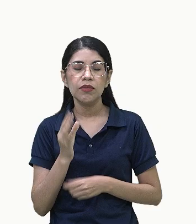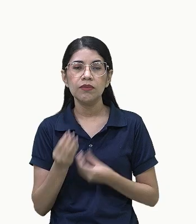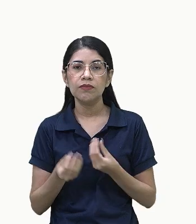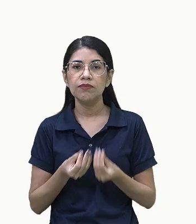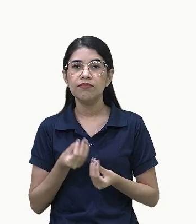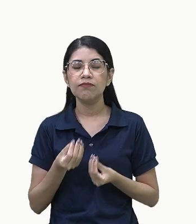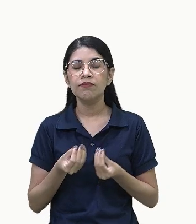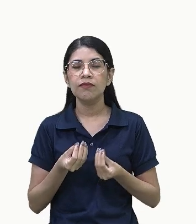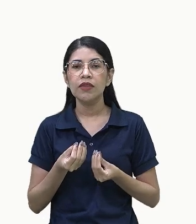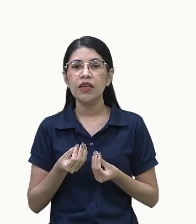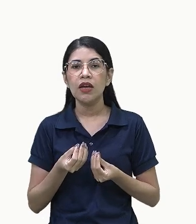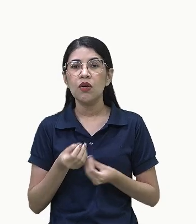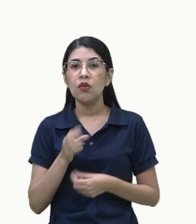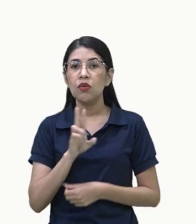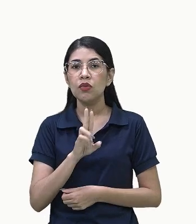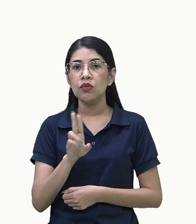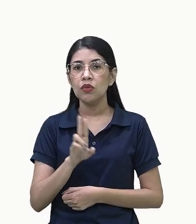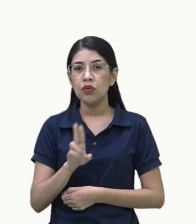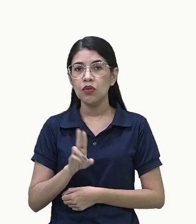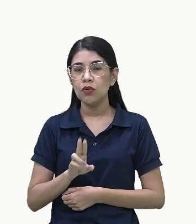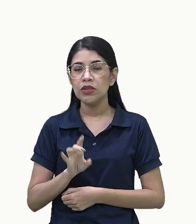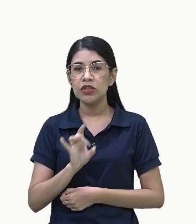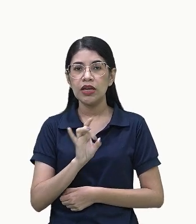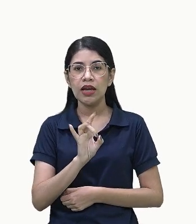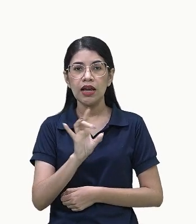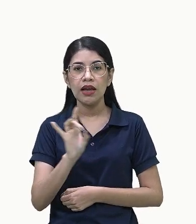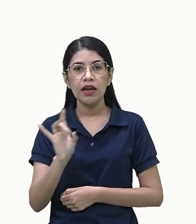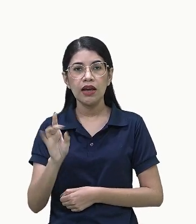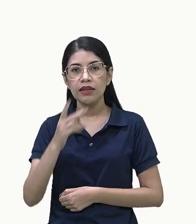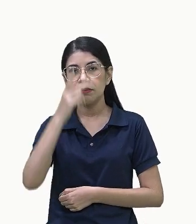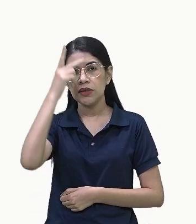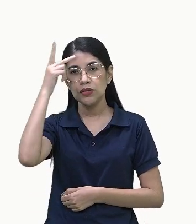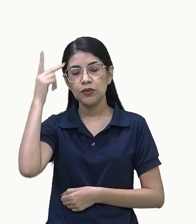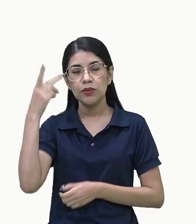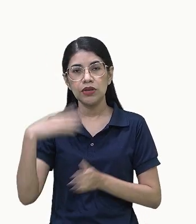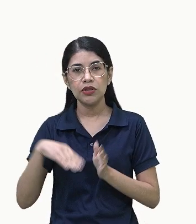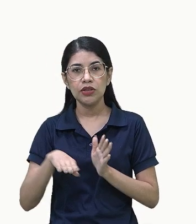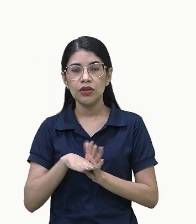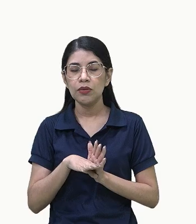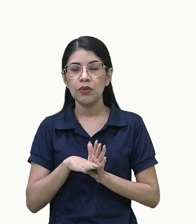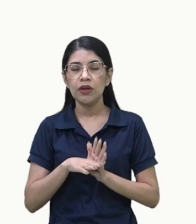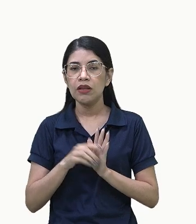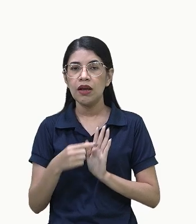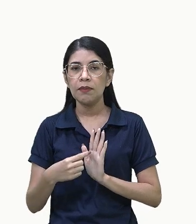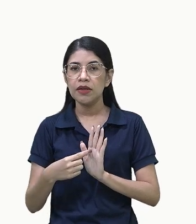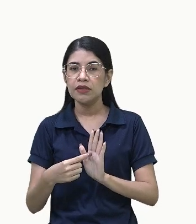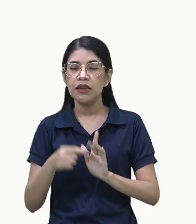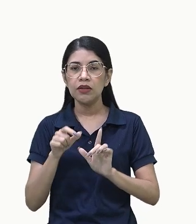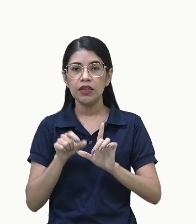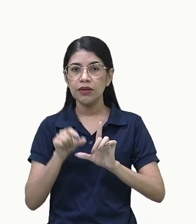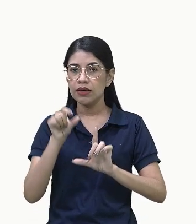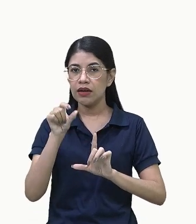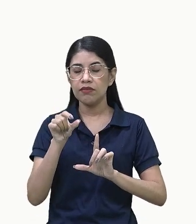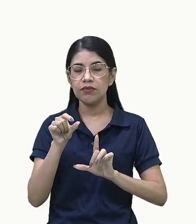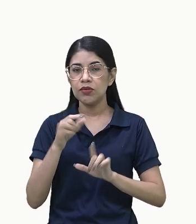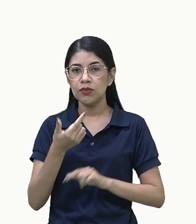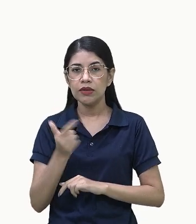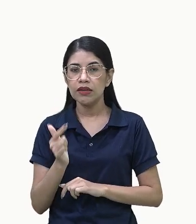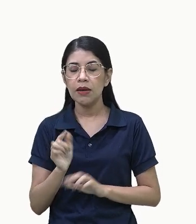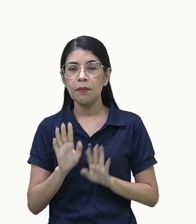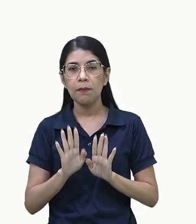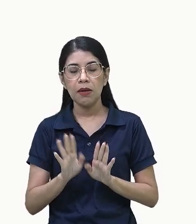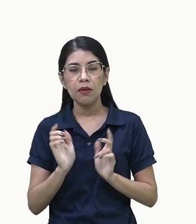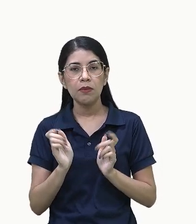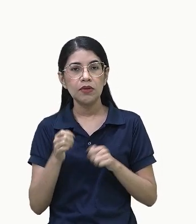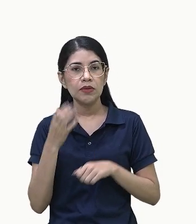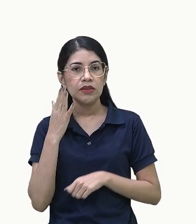exemplo, o nome de cada uma dessas pessoas que estão representadas no gráfico. Mas nós temos como